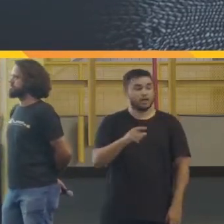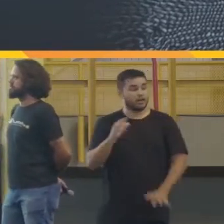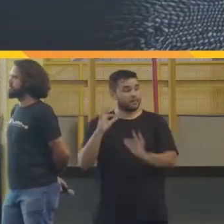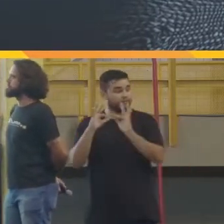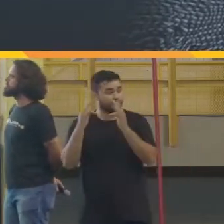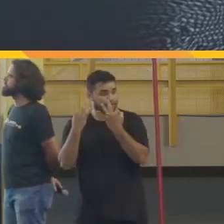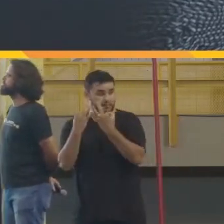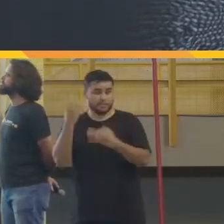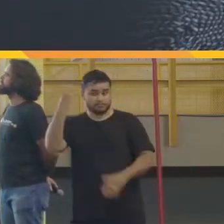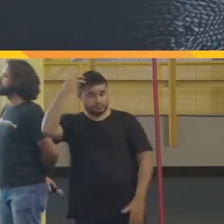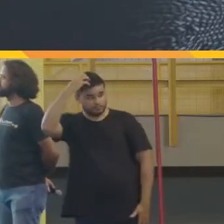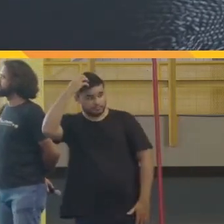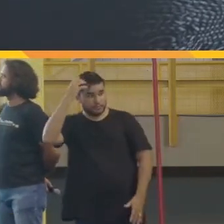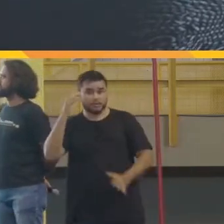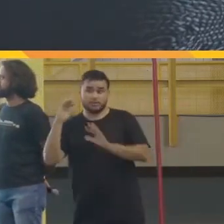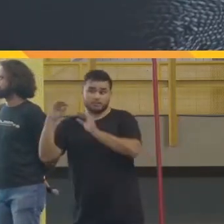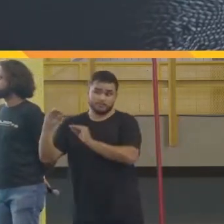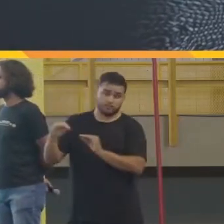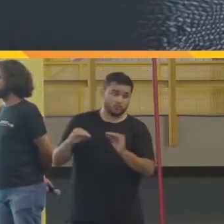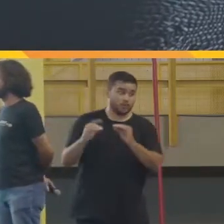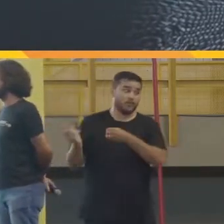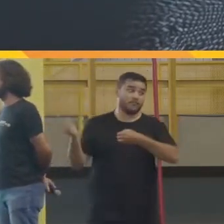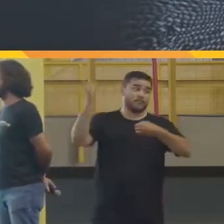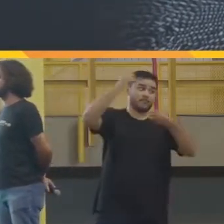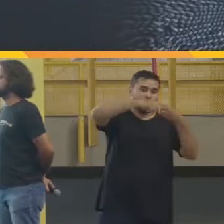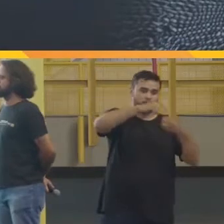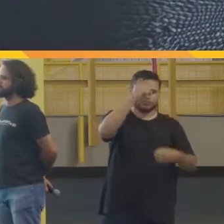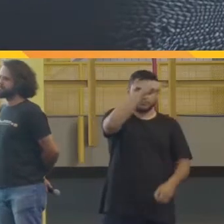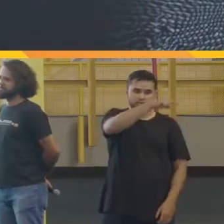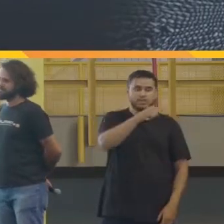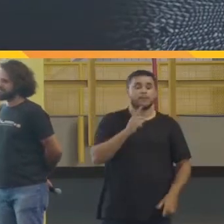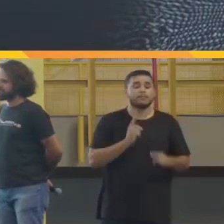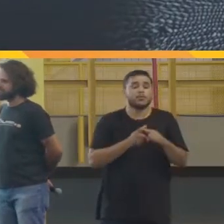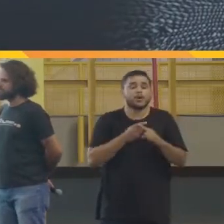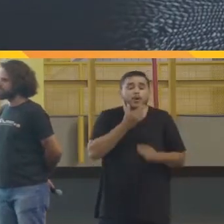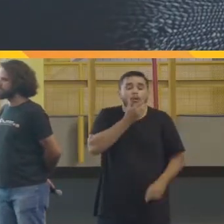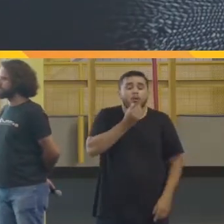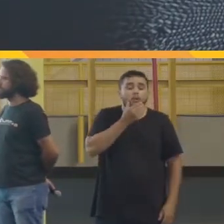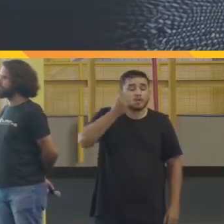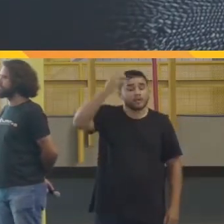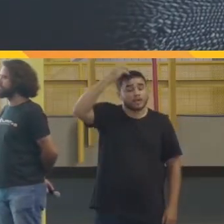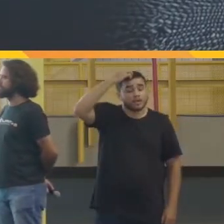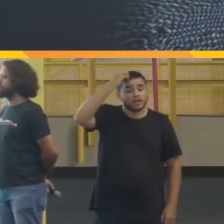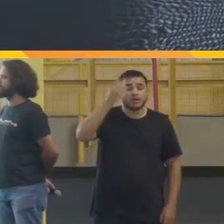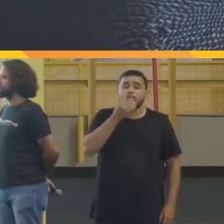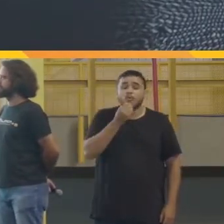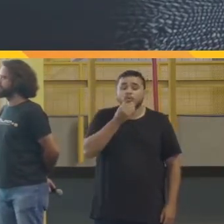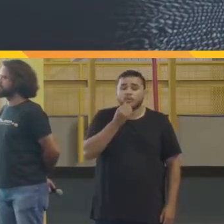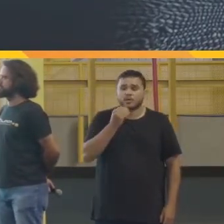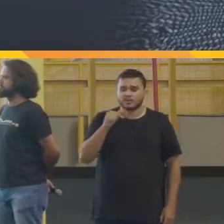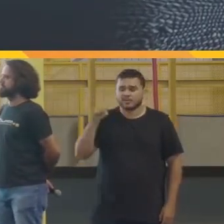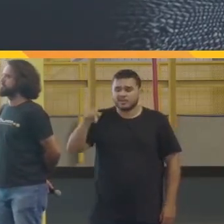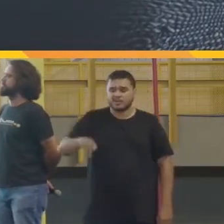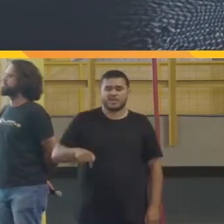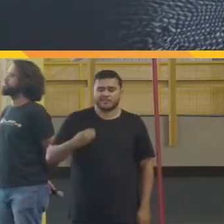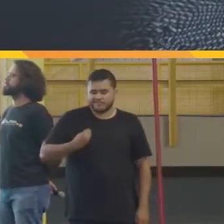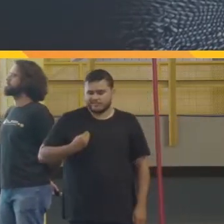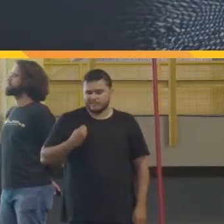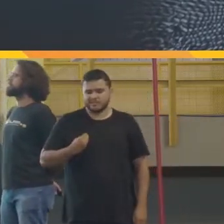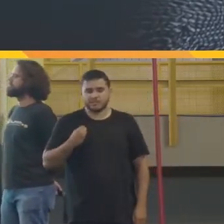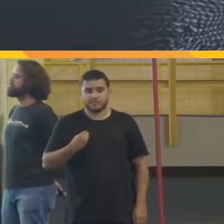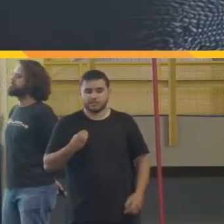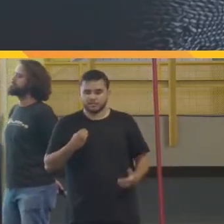retorna, tá? Dizem que Dom João estava muito triste. Aqui Dom João viveu seus anos